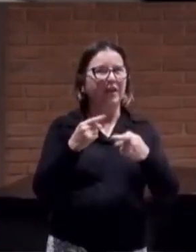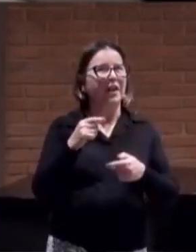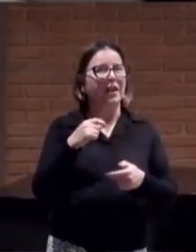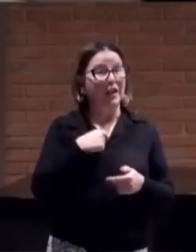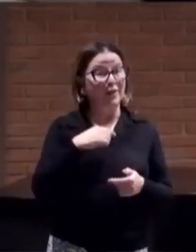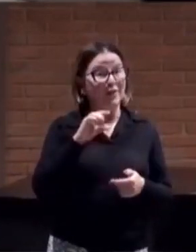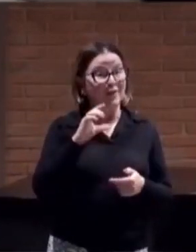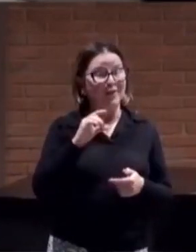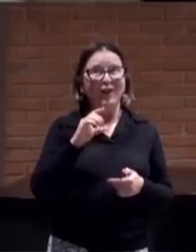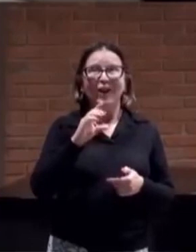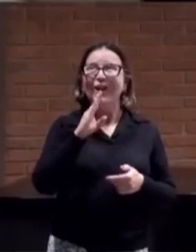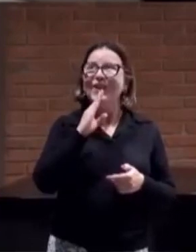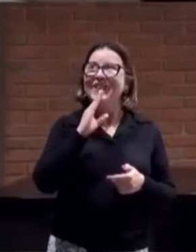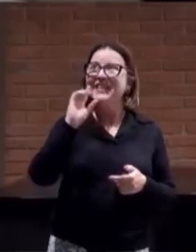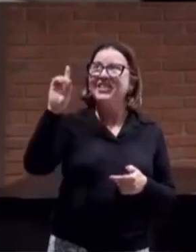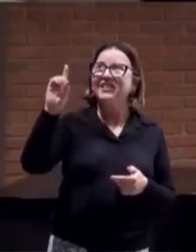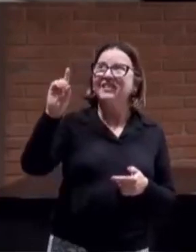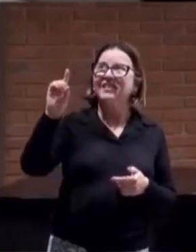falar.